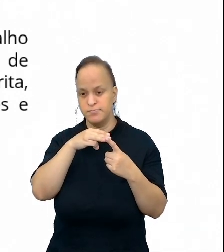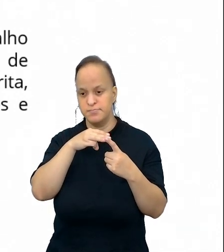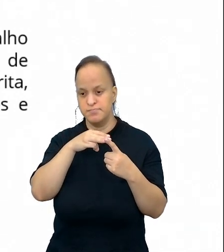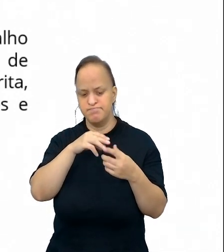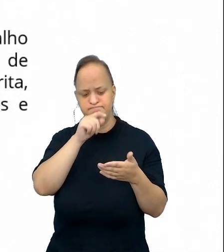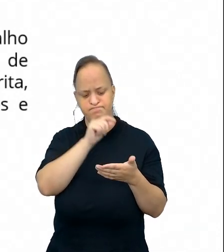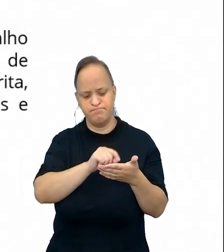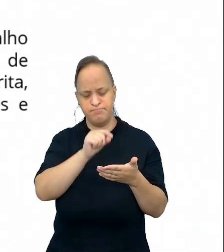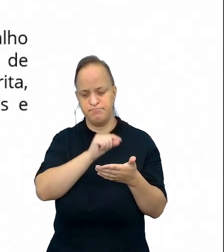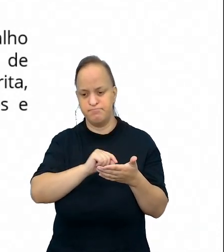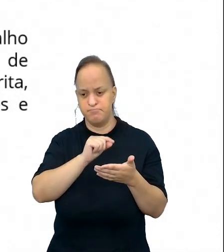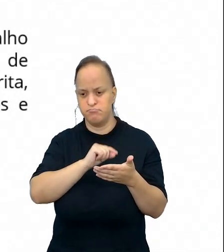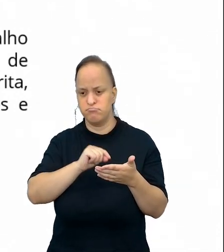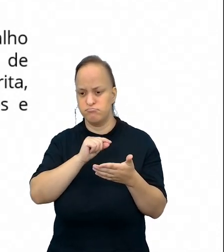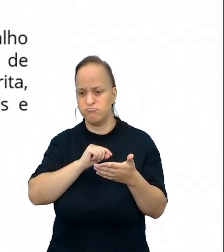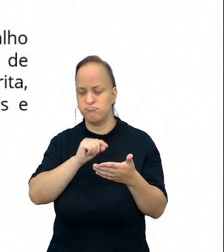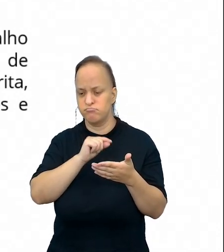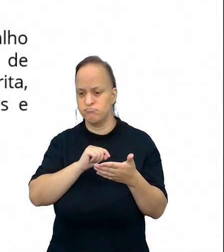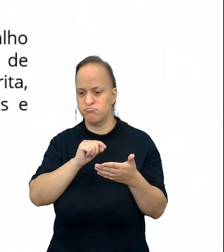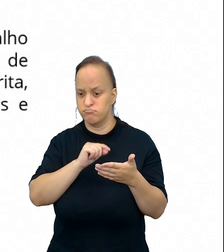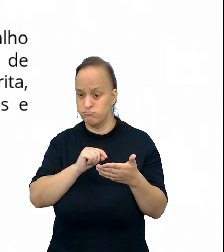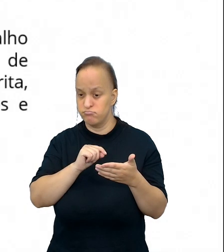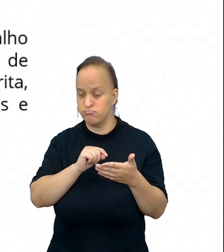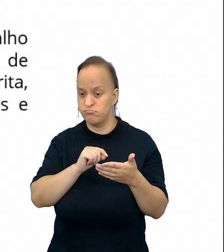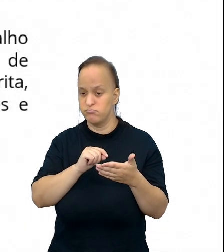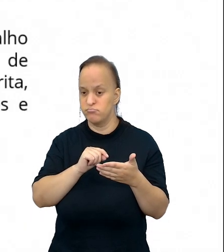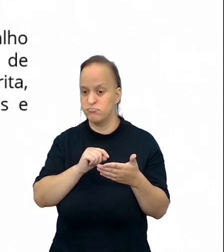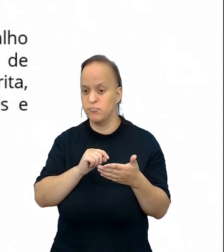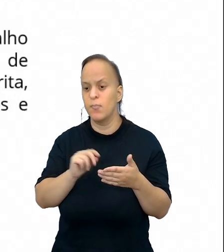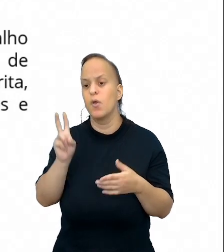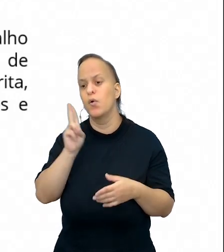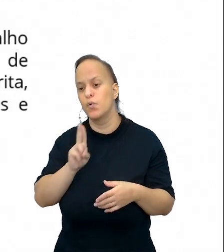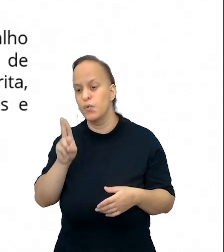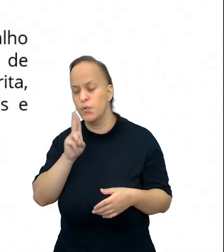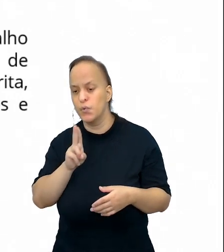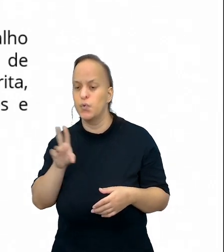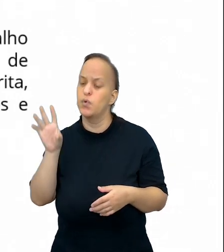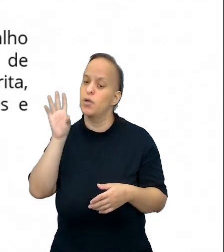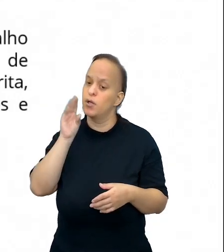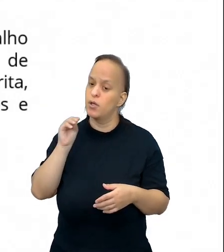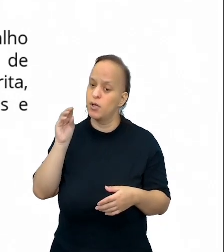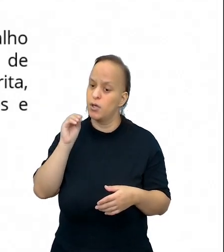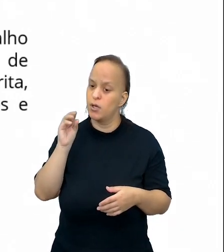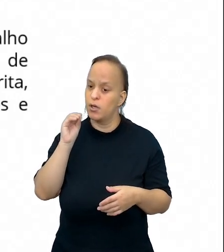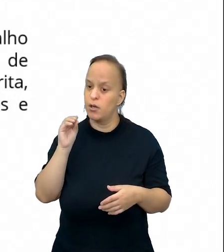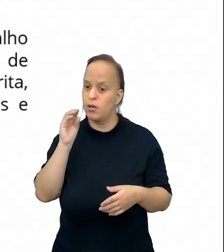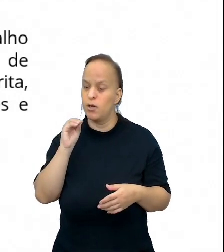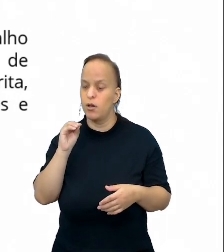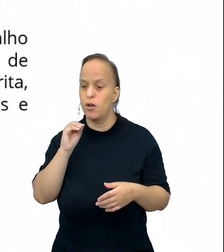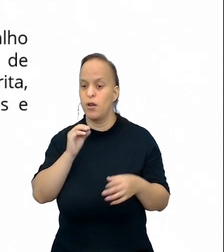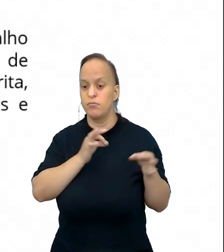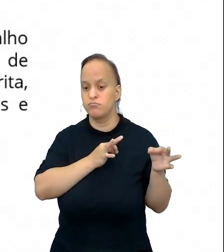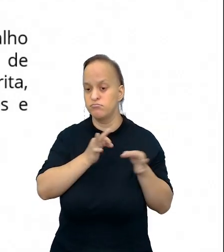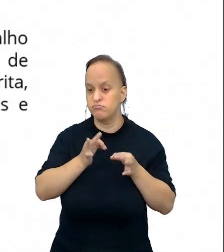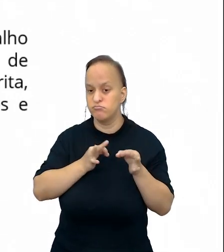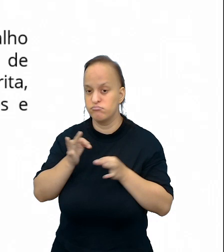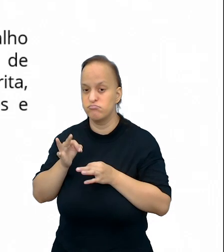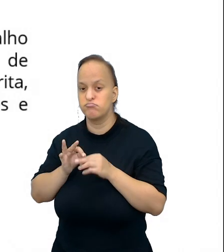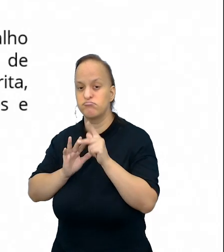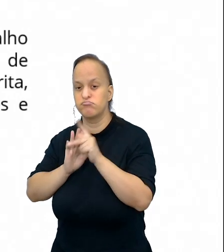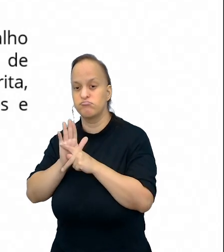escrita, que vocês vão ter ali também, usando-se da oralidade, elaborando nesse planejamento da